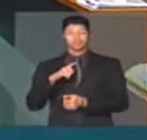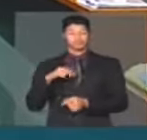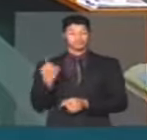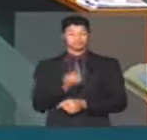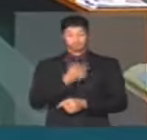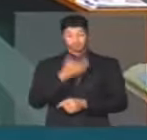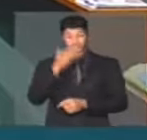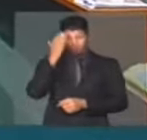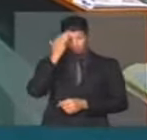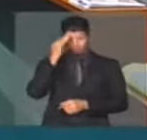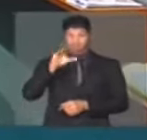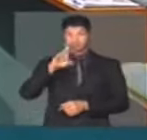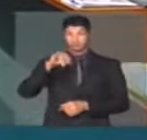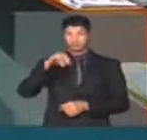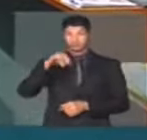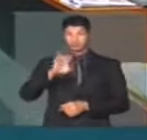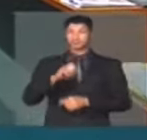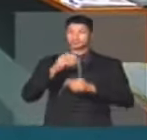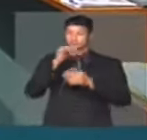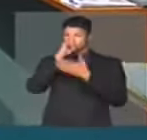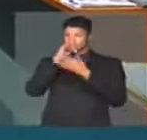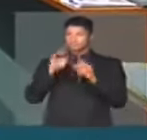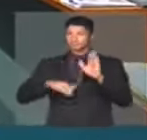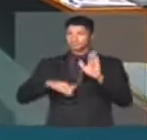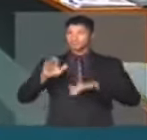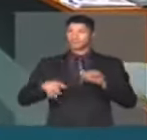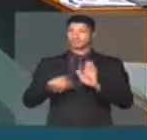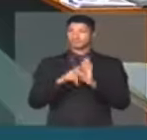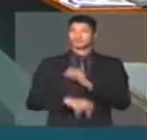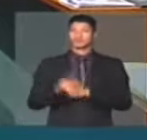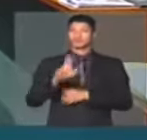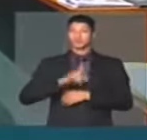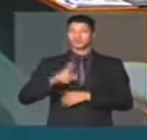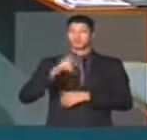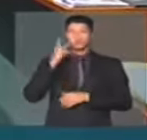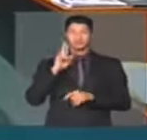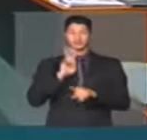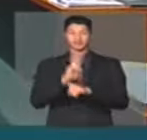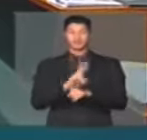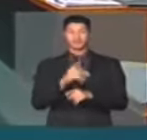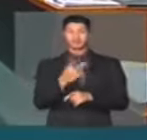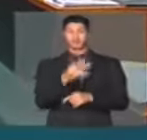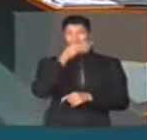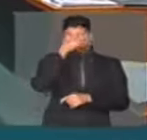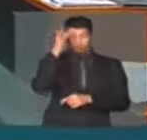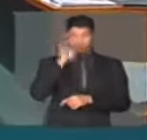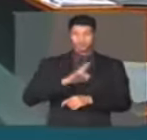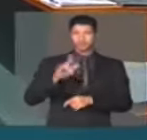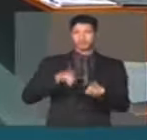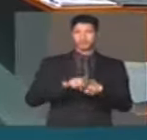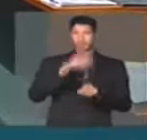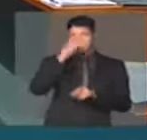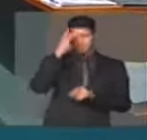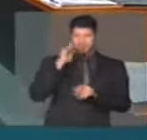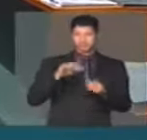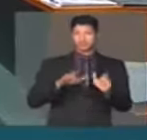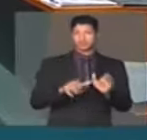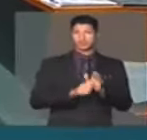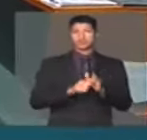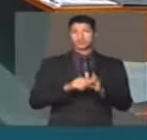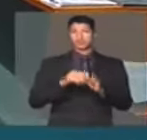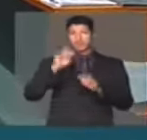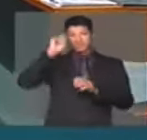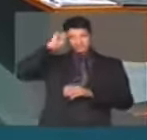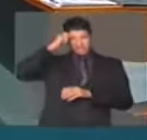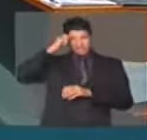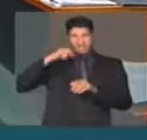existem. Nós sabemos nos crimes de drogas, às vezes o critério que é usado para definir uns como usuários e outros como traficantes é a cor